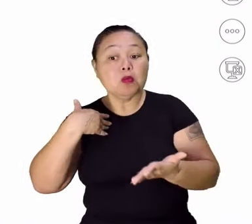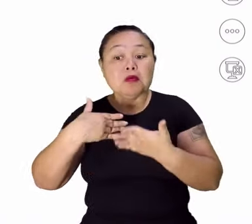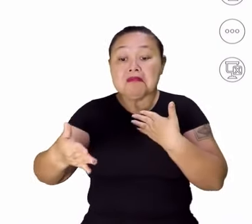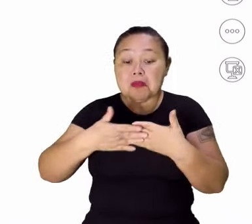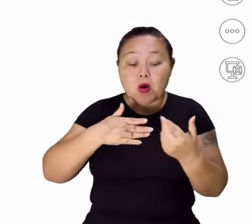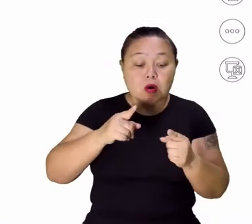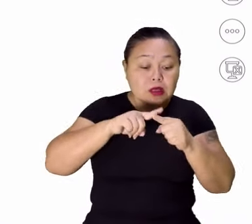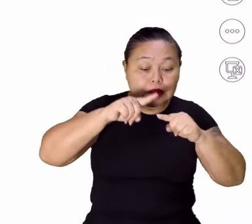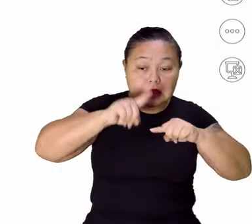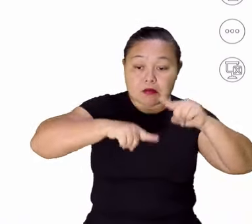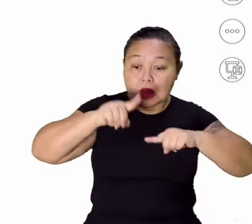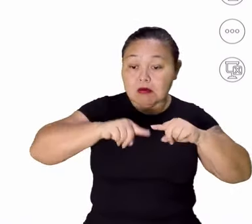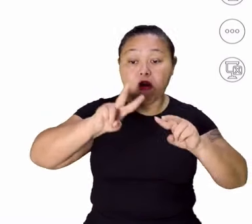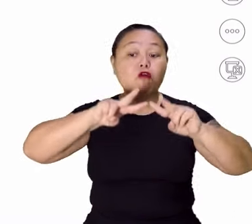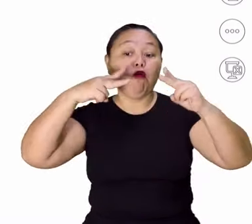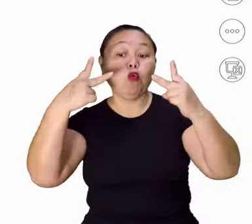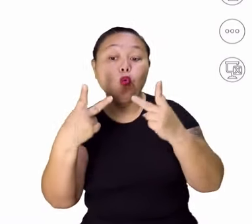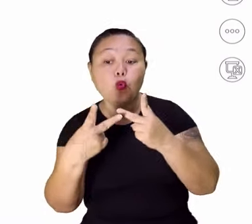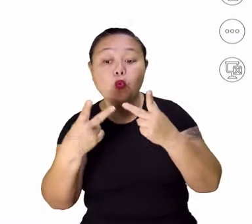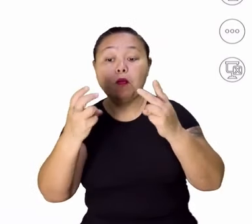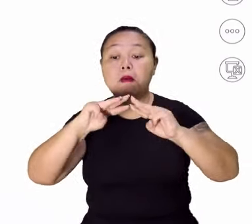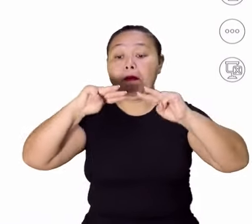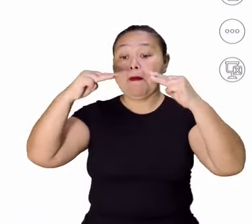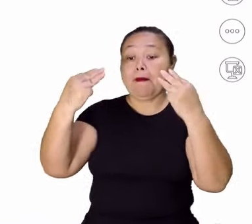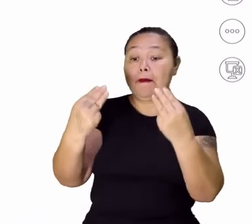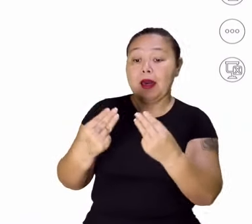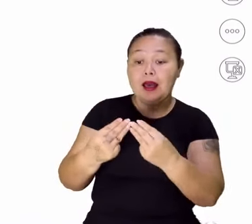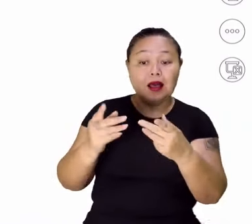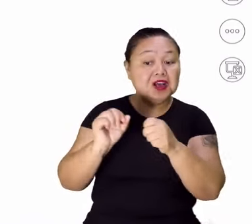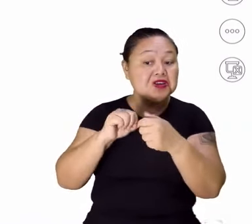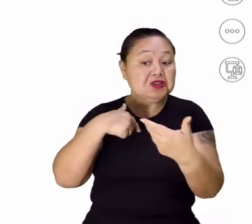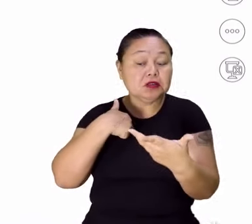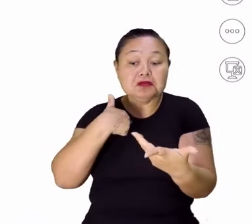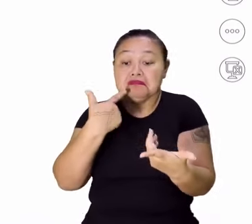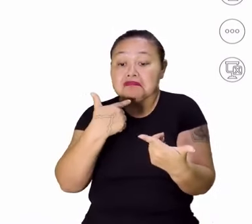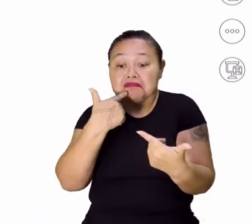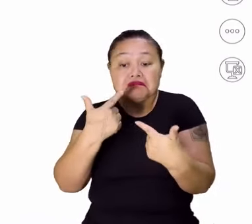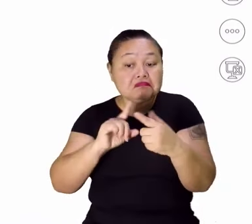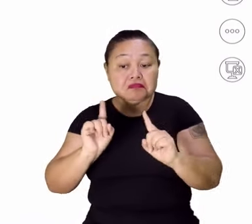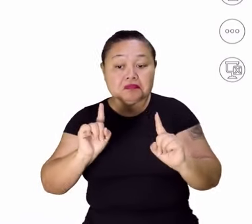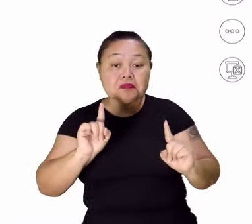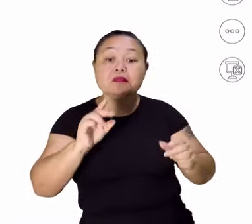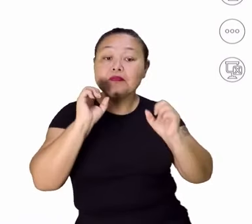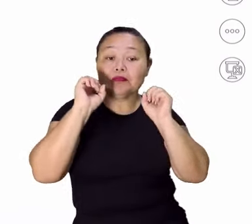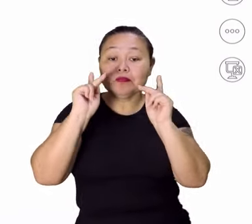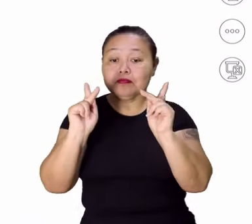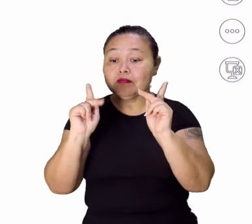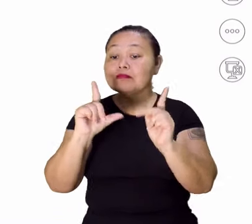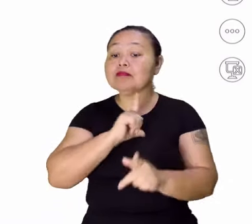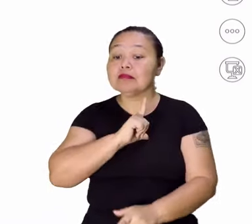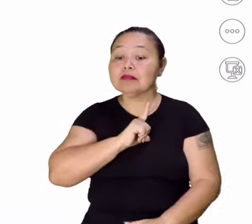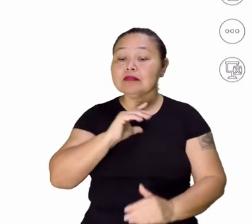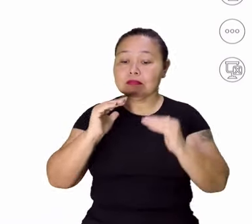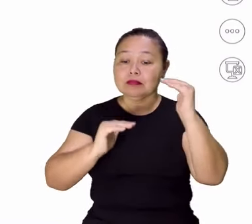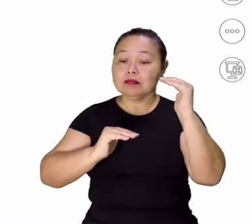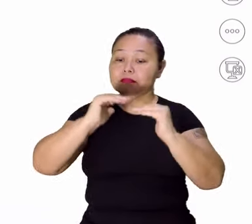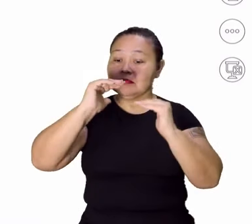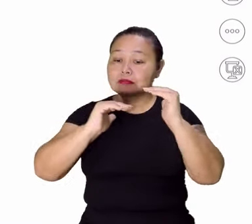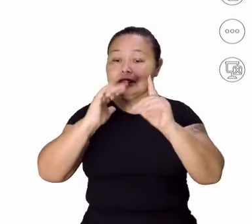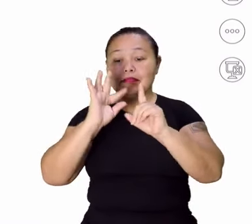corpo, massa, volume, nada disso. Só a energia que eles têm. Ok, pessoal! Então, ali, o nosso equilíbrio térmico,